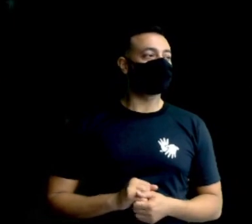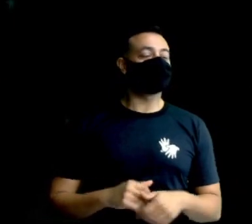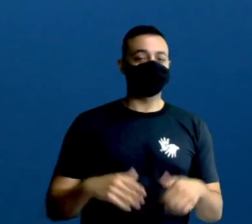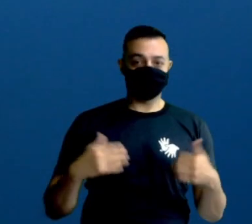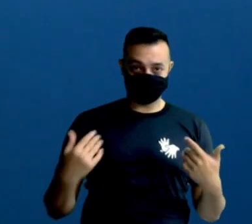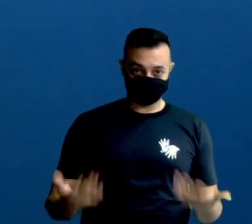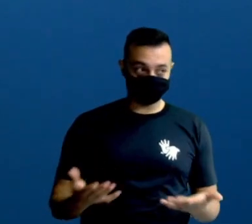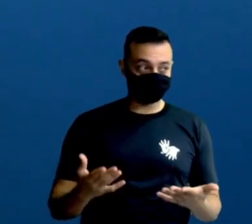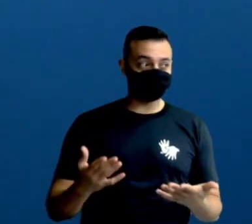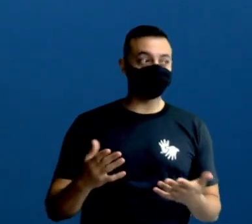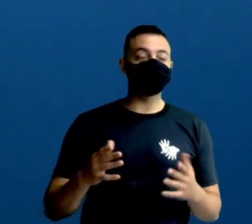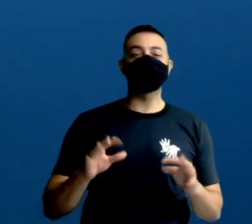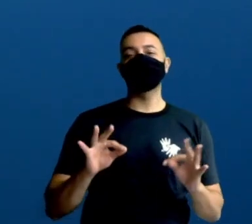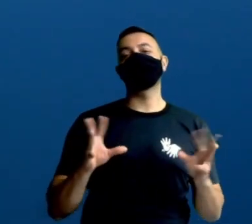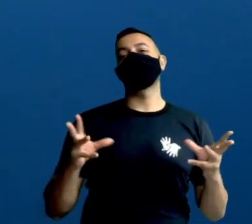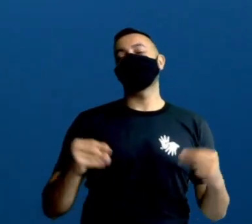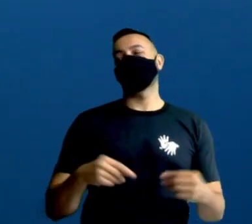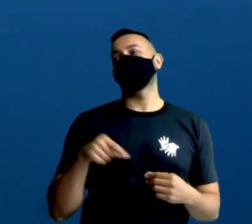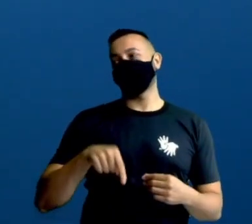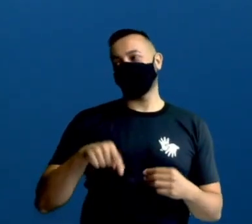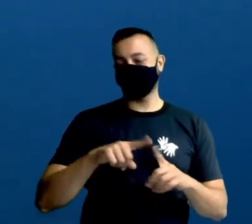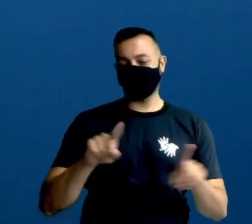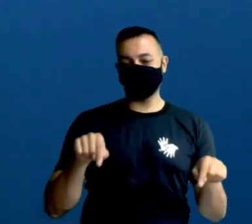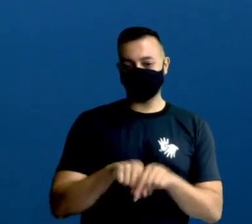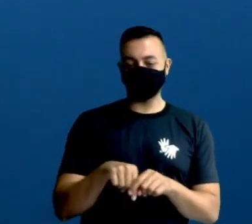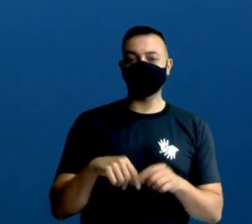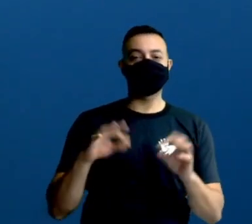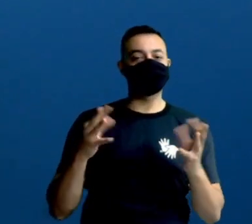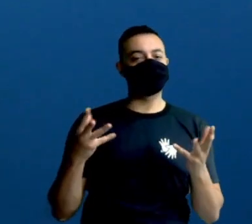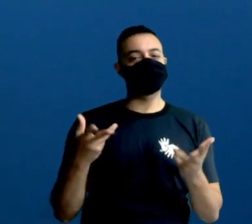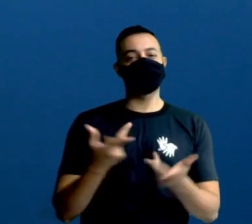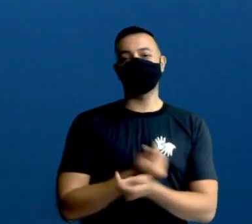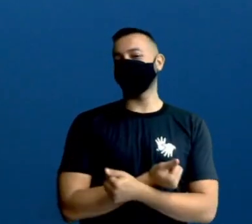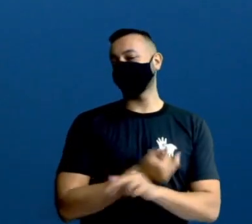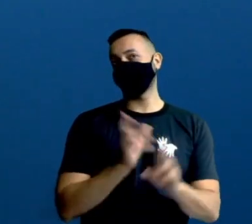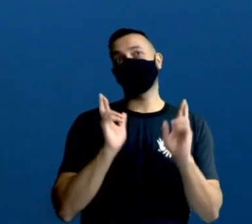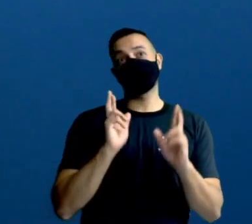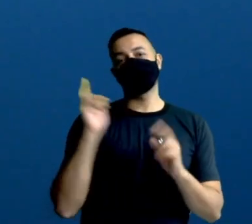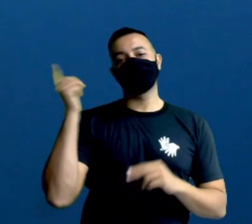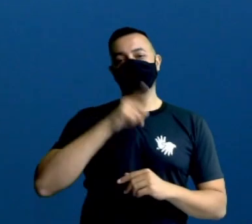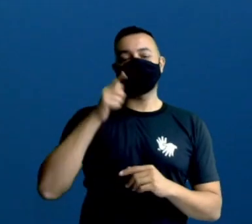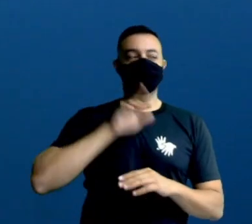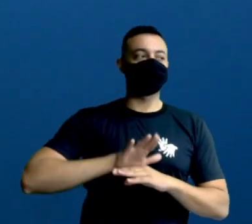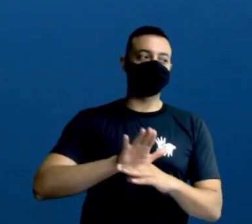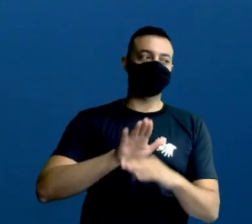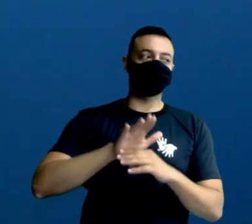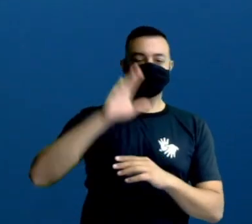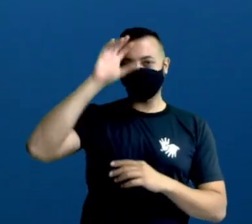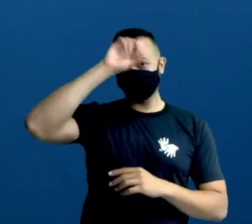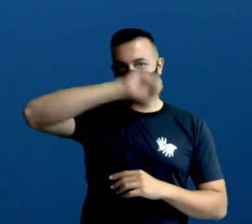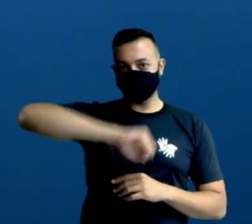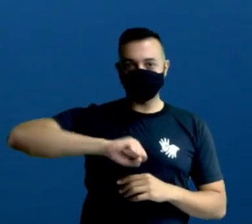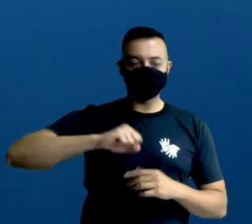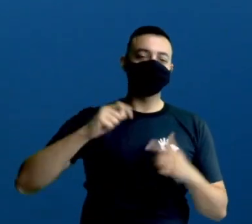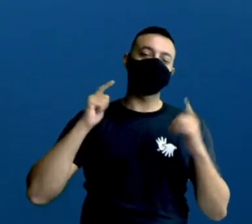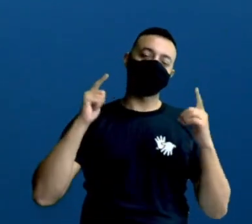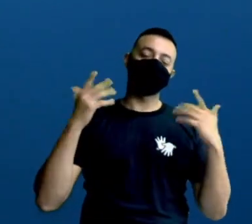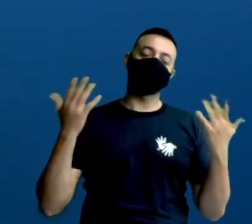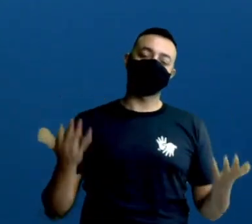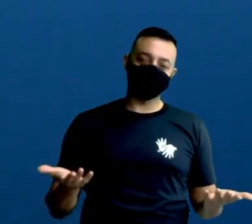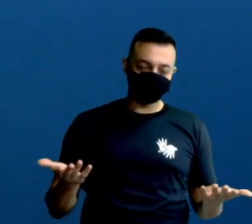Então, eu acho que até o pessoal daqui do estúdio já tá craque, pessoal. Então, eu espero que a gente tenha conseguido ajudar vocês a compreender e a se